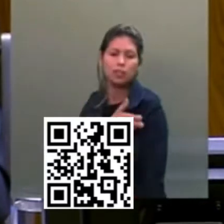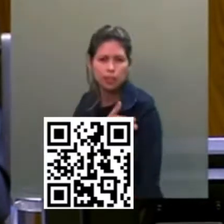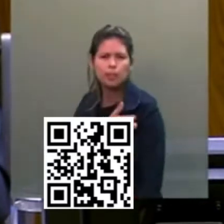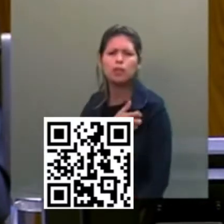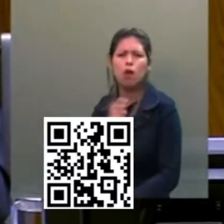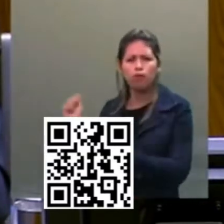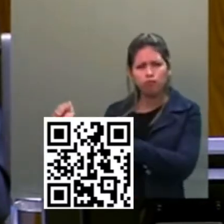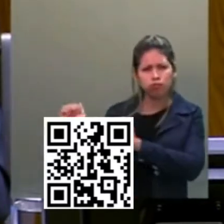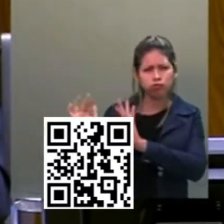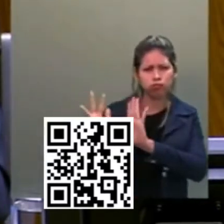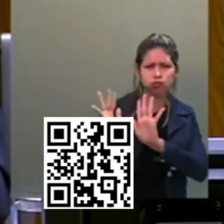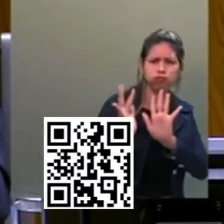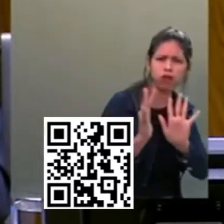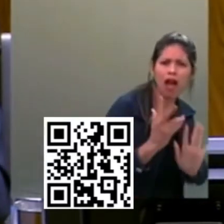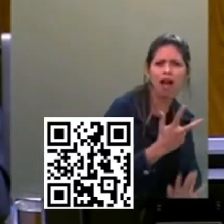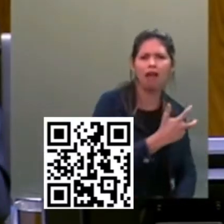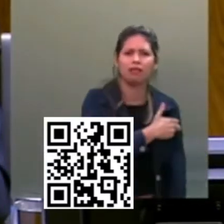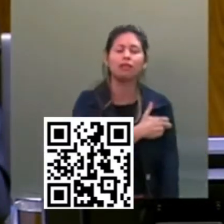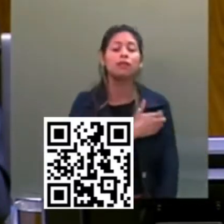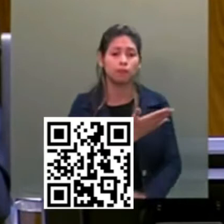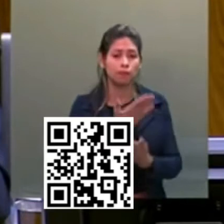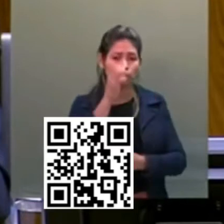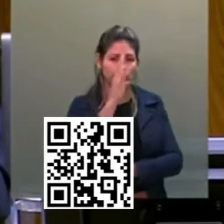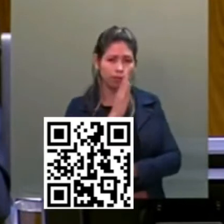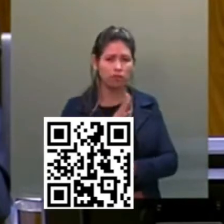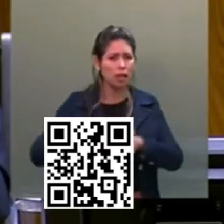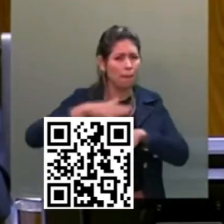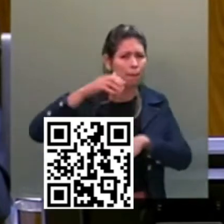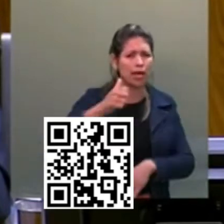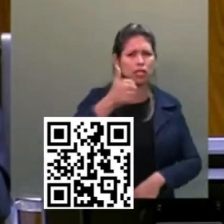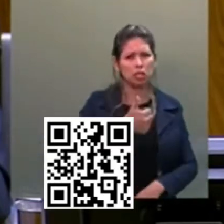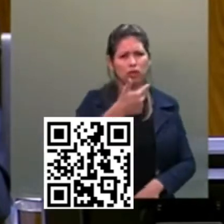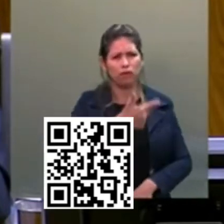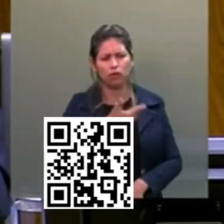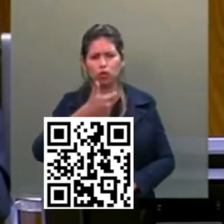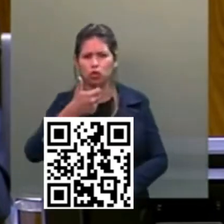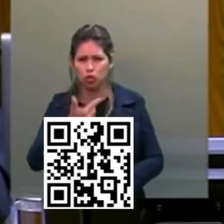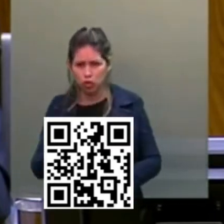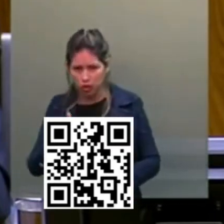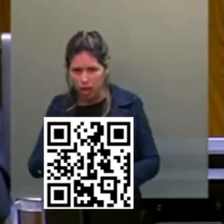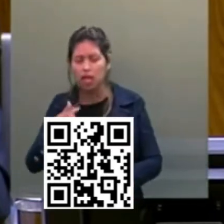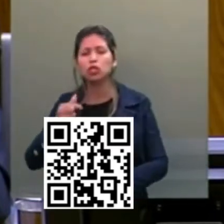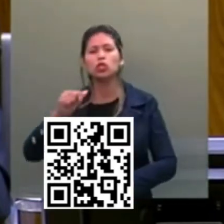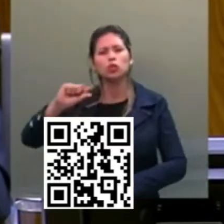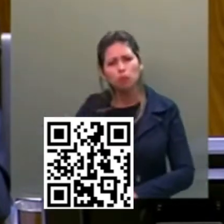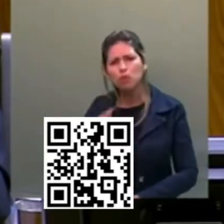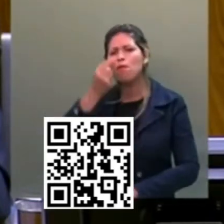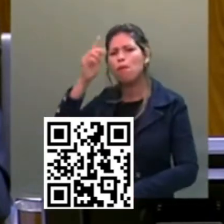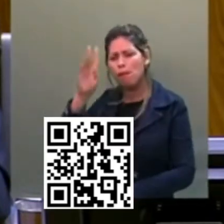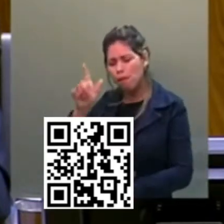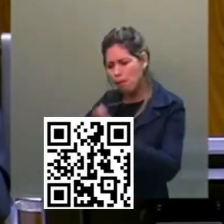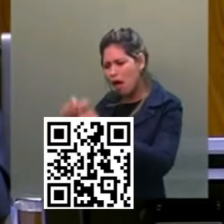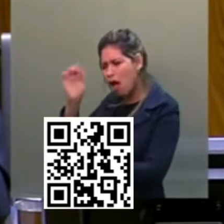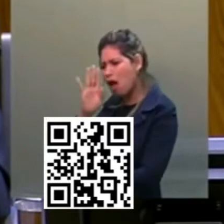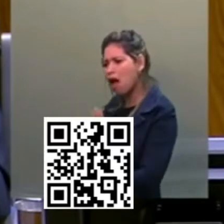Brasil. Ainda assim, mais de 620 mil brasileiros perderam suas vidas. Isso é triste e